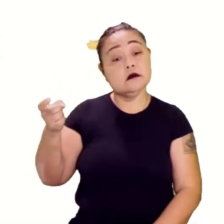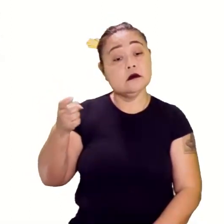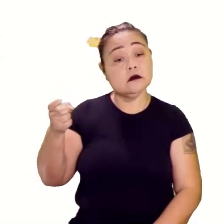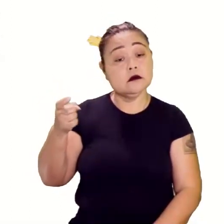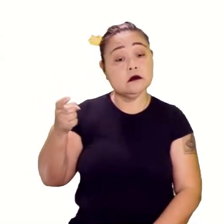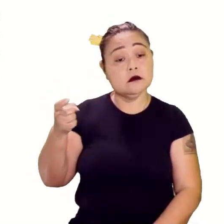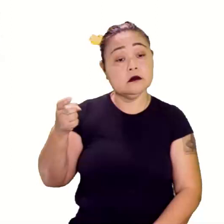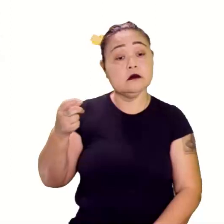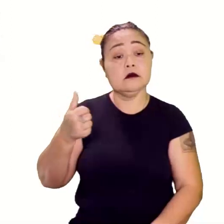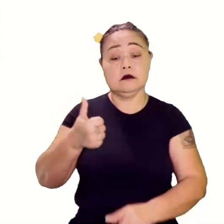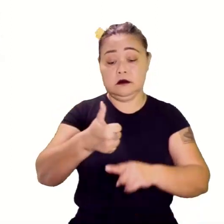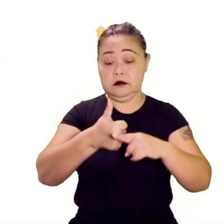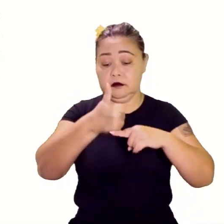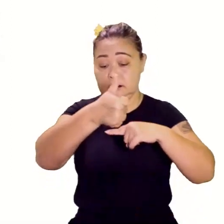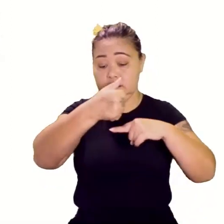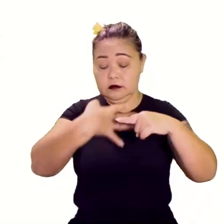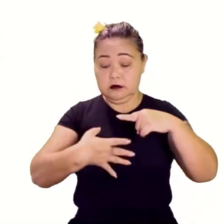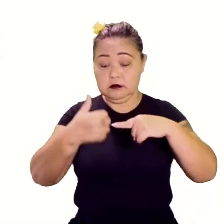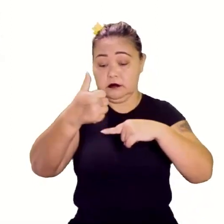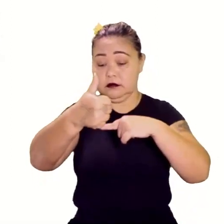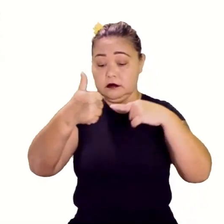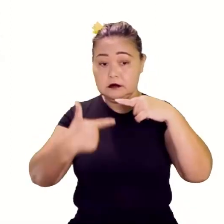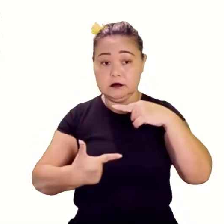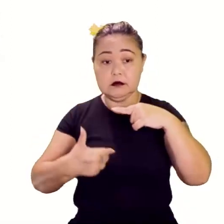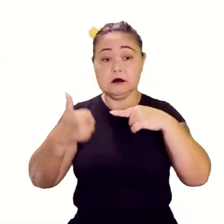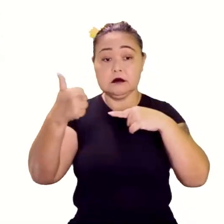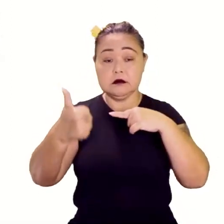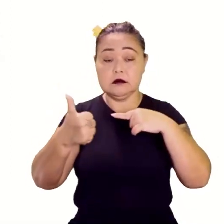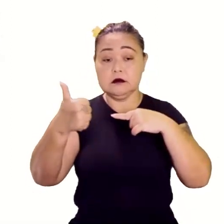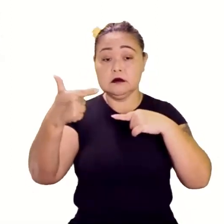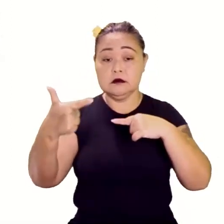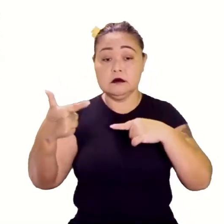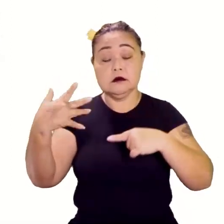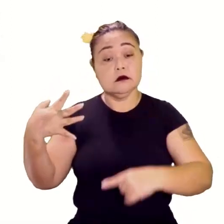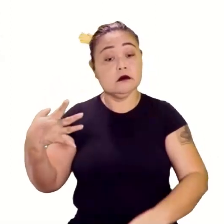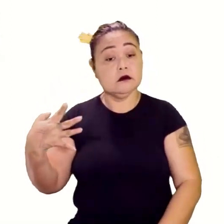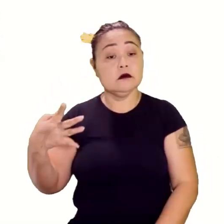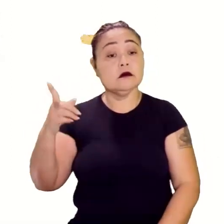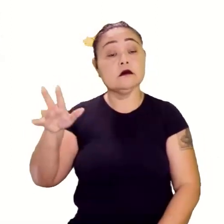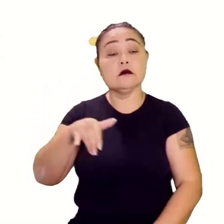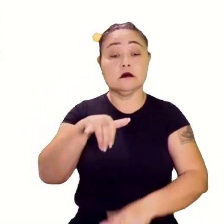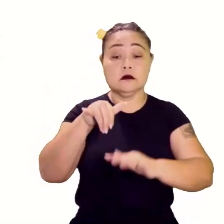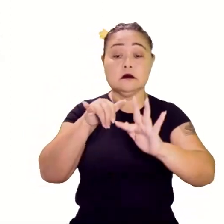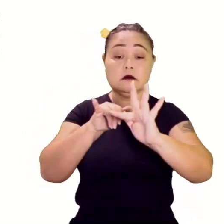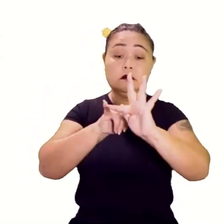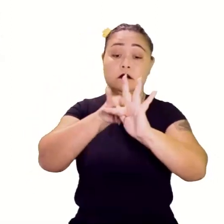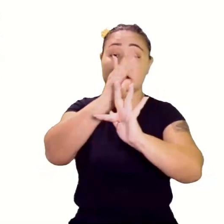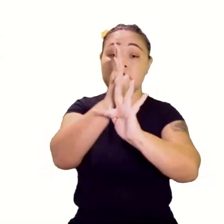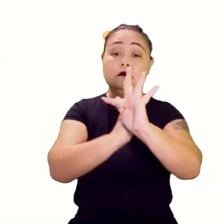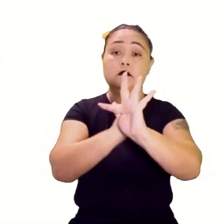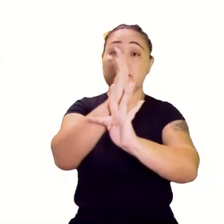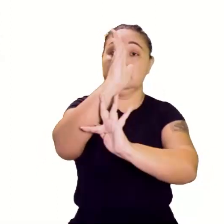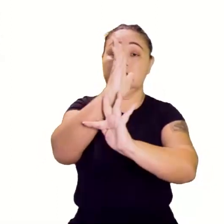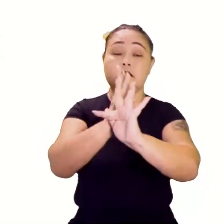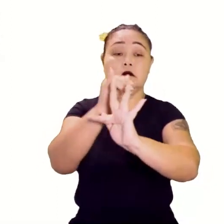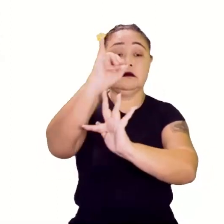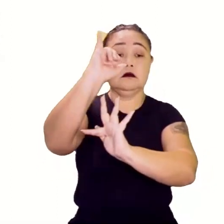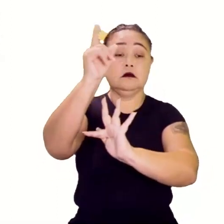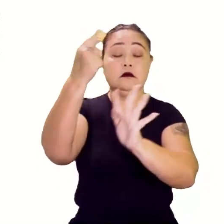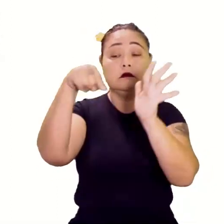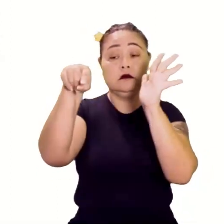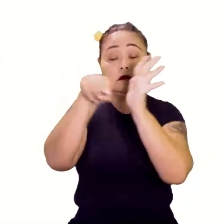x. Isso, 1/4, 1, 2 e 4. E os valores em Y temos resultados aqui, né?